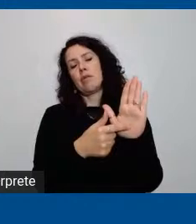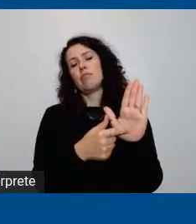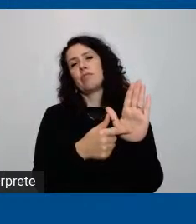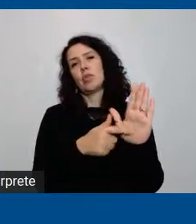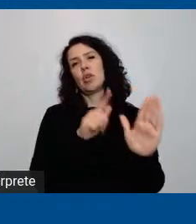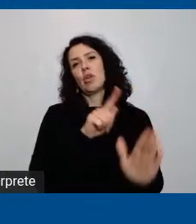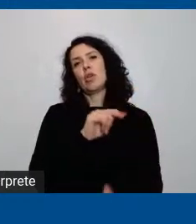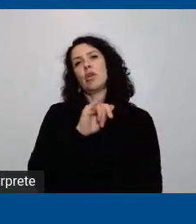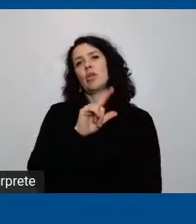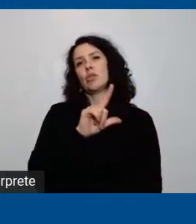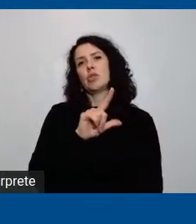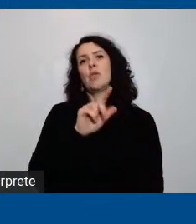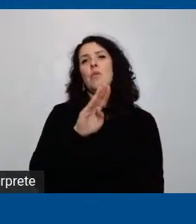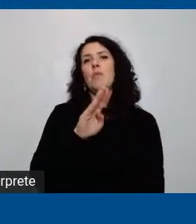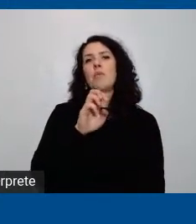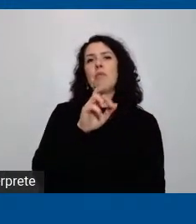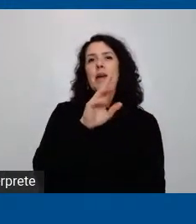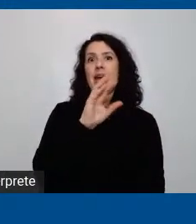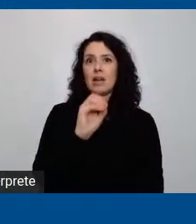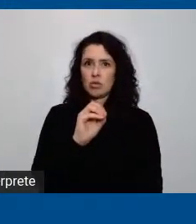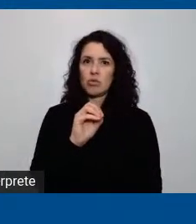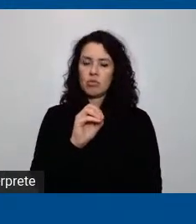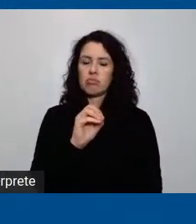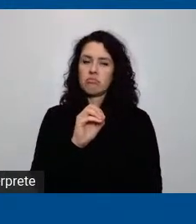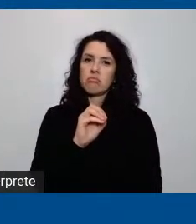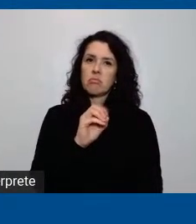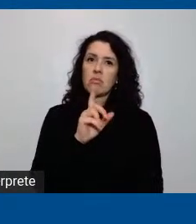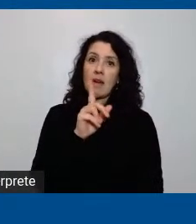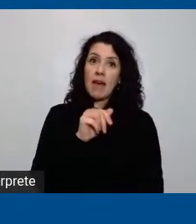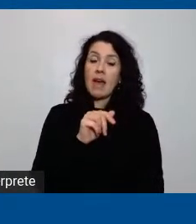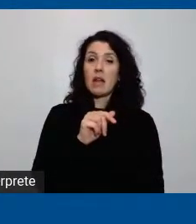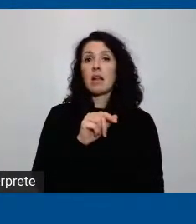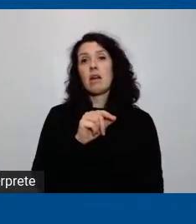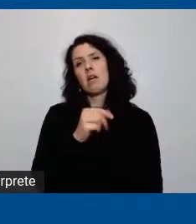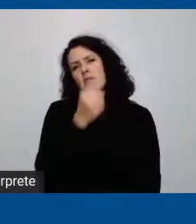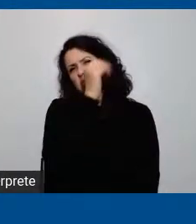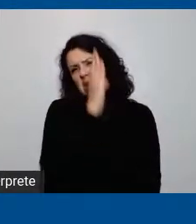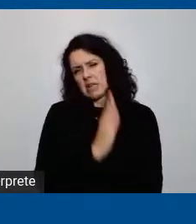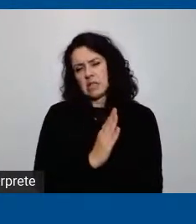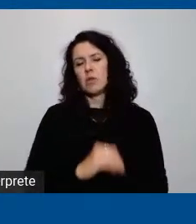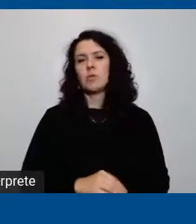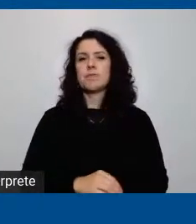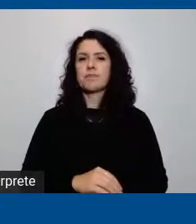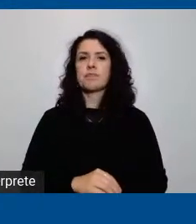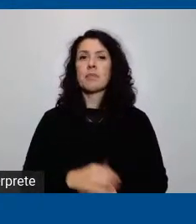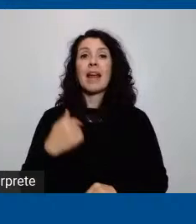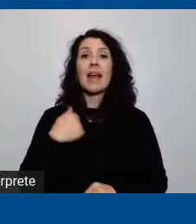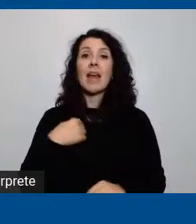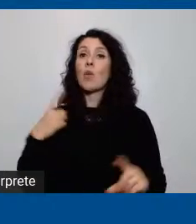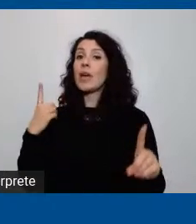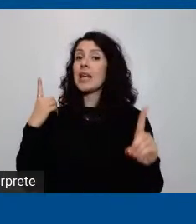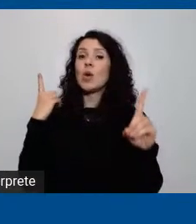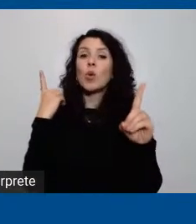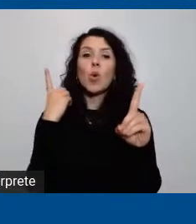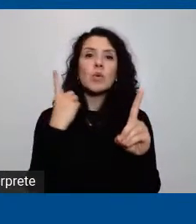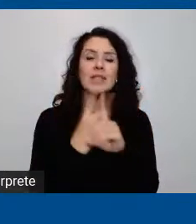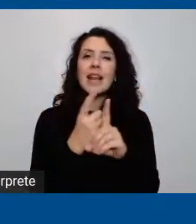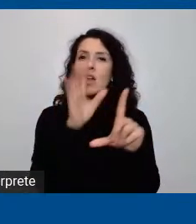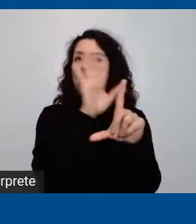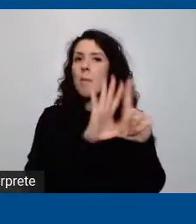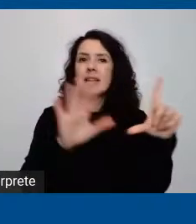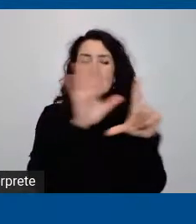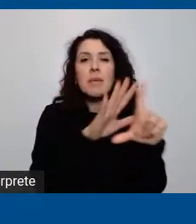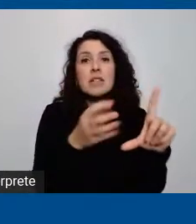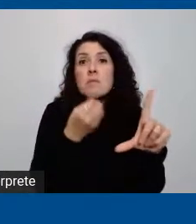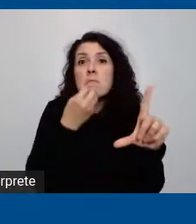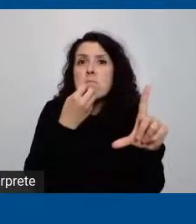que era o Brasil, né, na coleção Gilberto Ferreira, aí eu encontrei umas imagens muito boas, eram umas ampliações